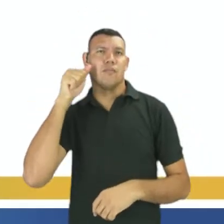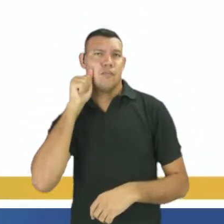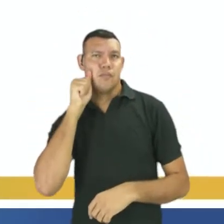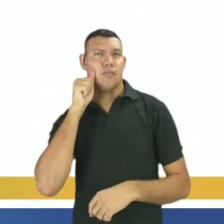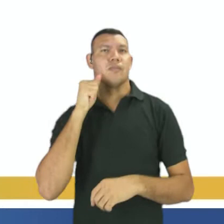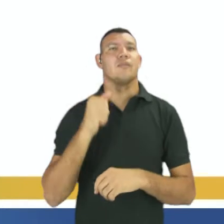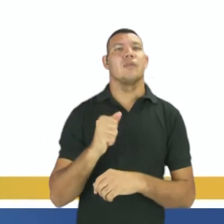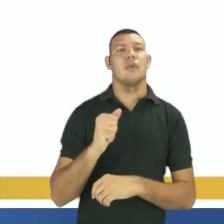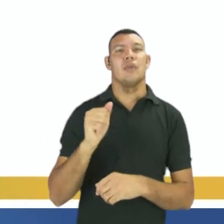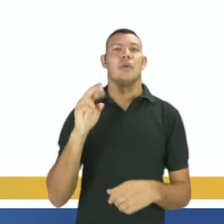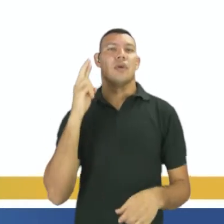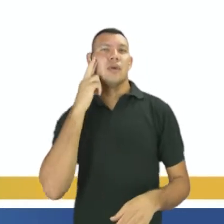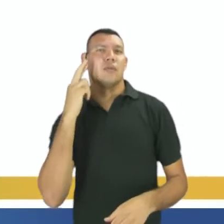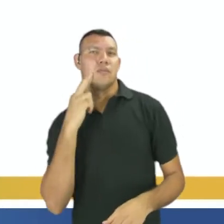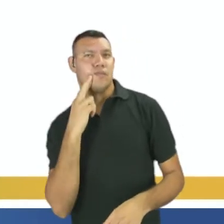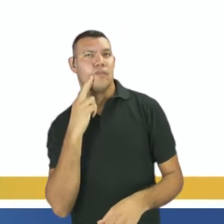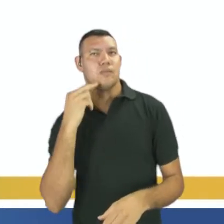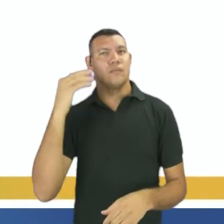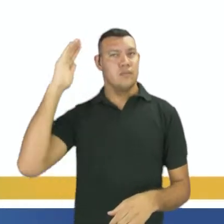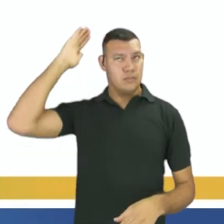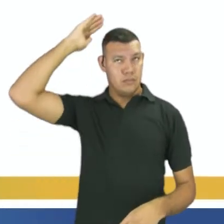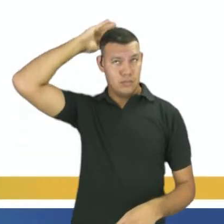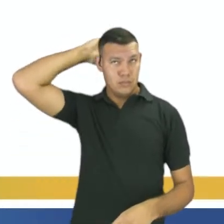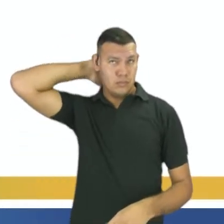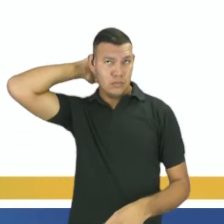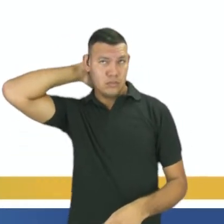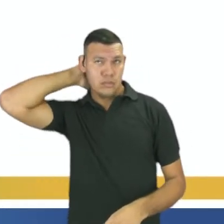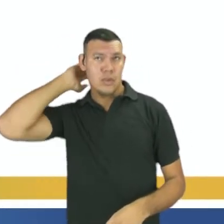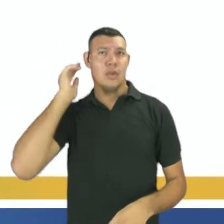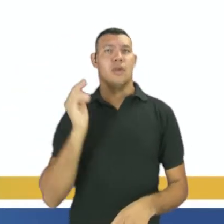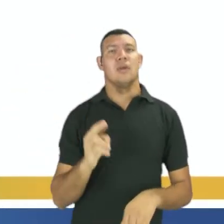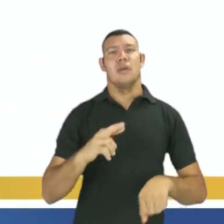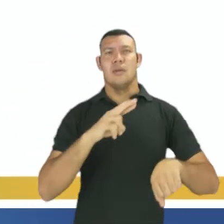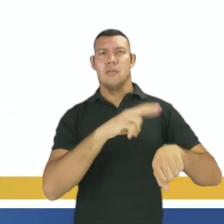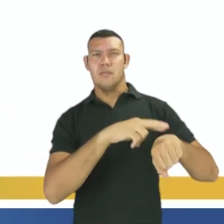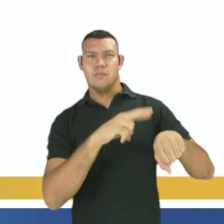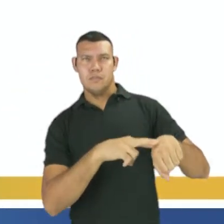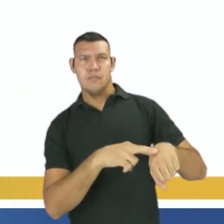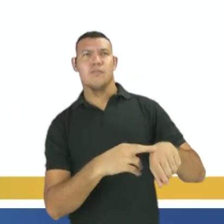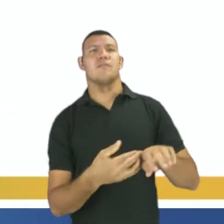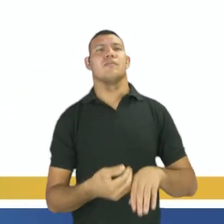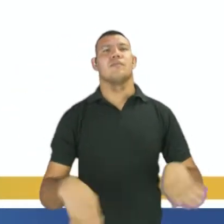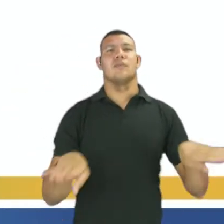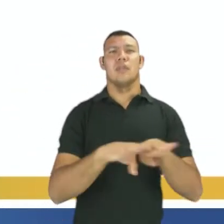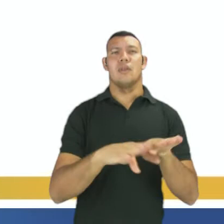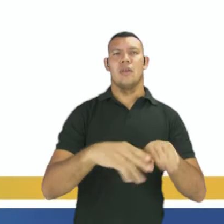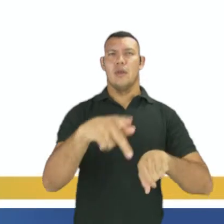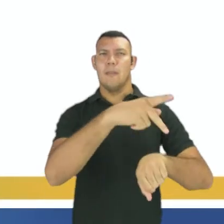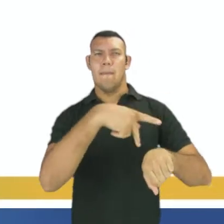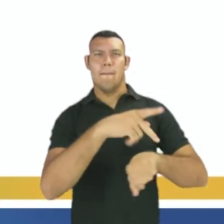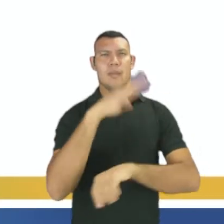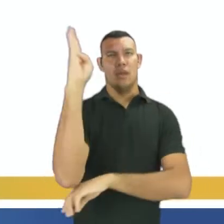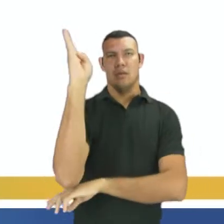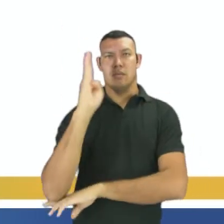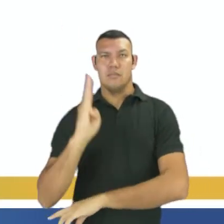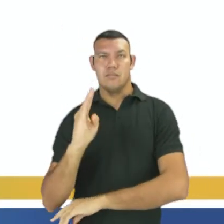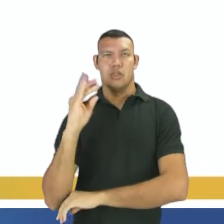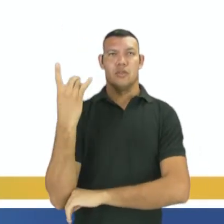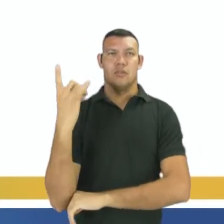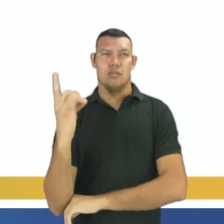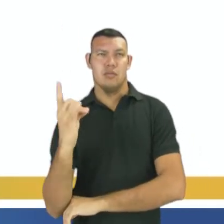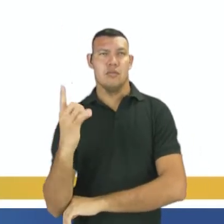proporções de alguns países de da América do Sul Como o próprio Brasil Bolívia peru Equador Colômbia